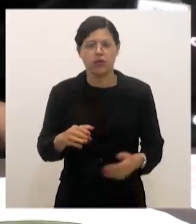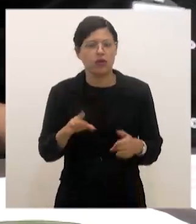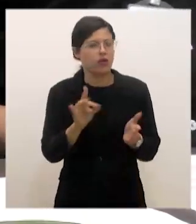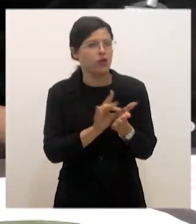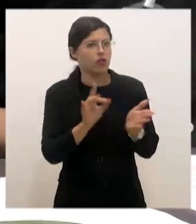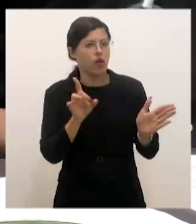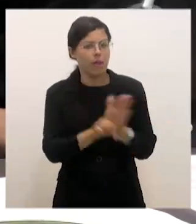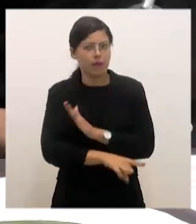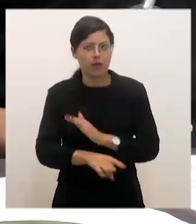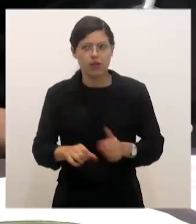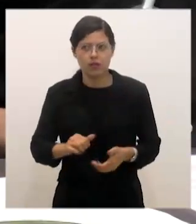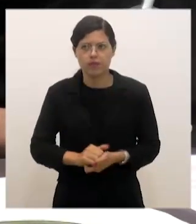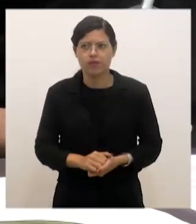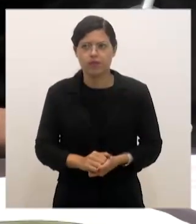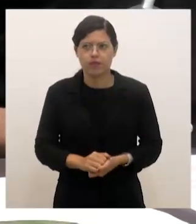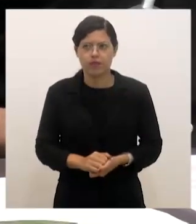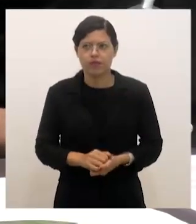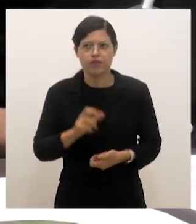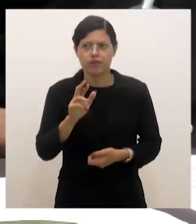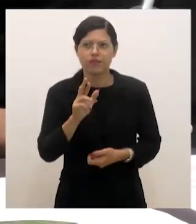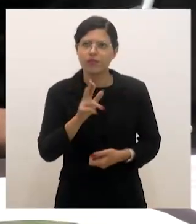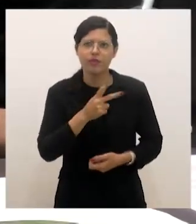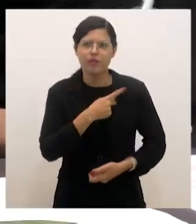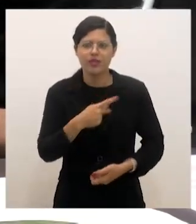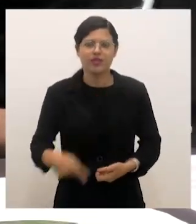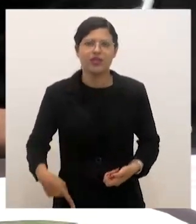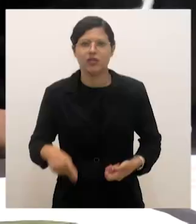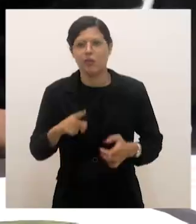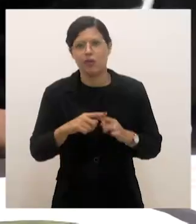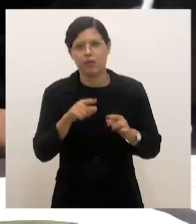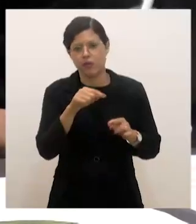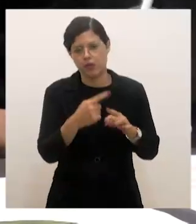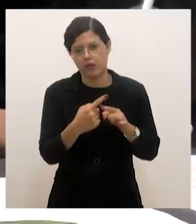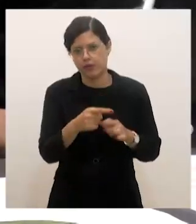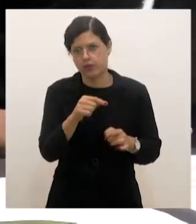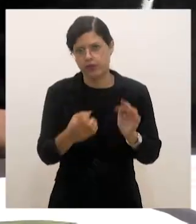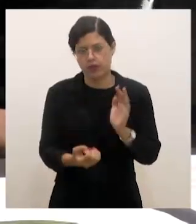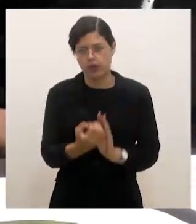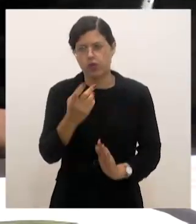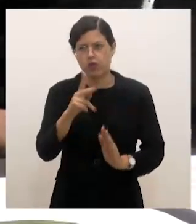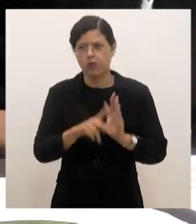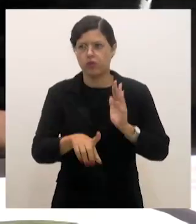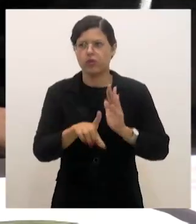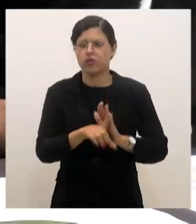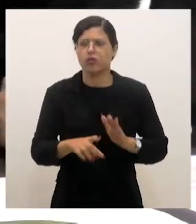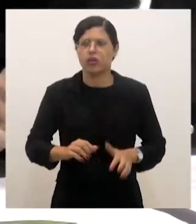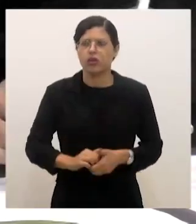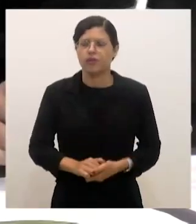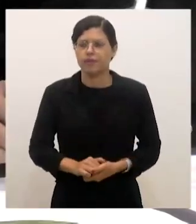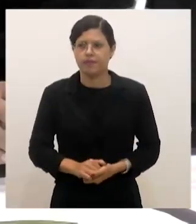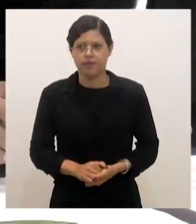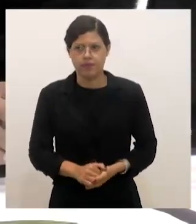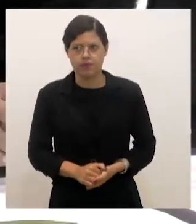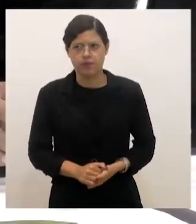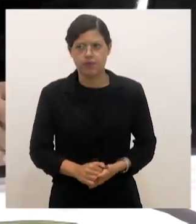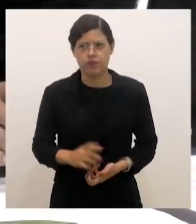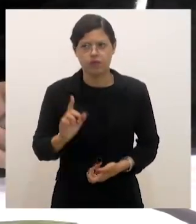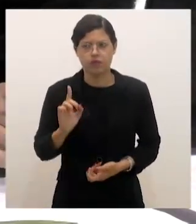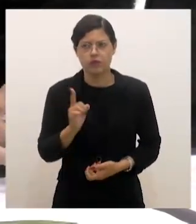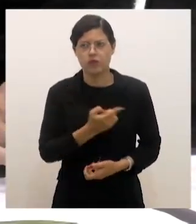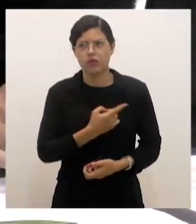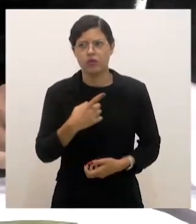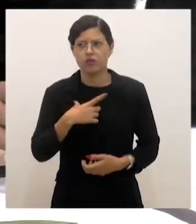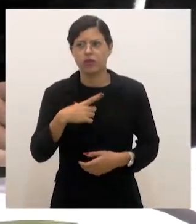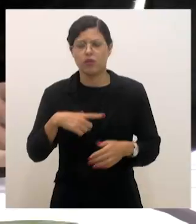pergunta, Vossa Excelência, não na qualidade de presidente, mas na qualidade de autor do PL, que é o seguinte. Nós temos a Lei Geral